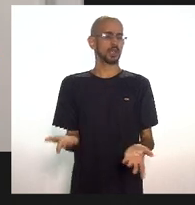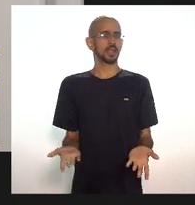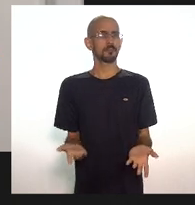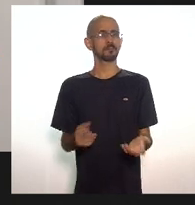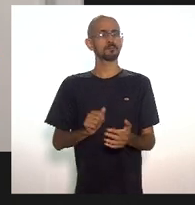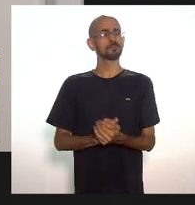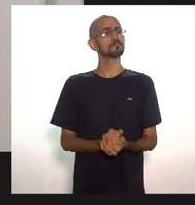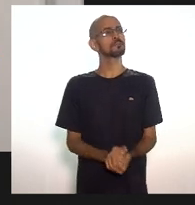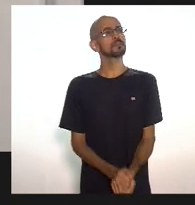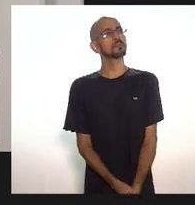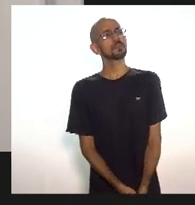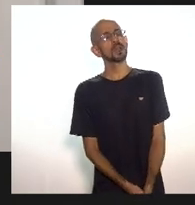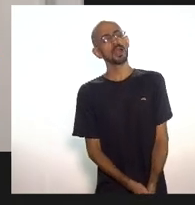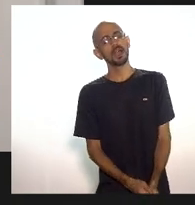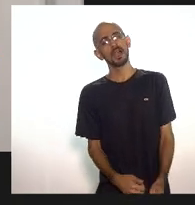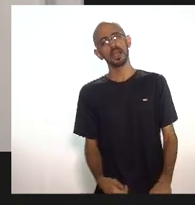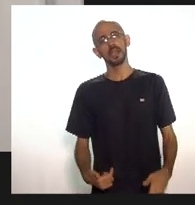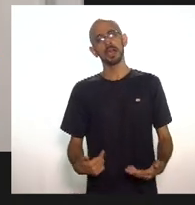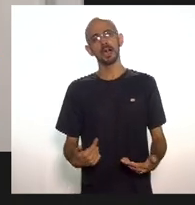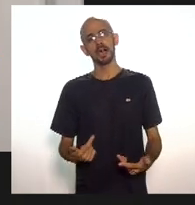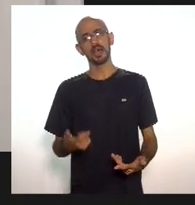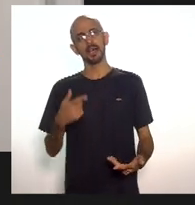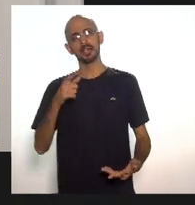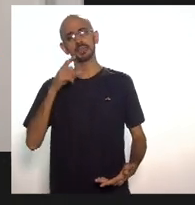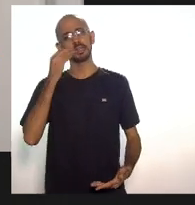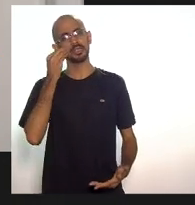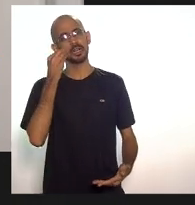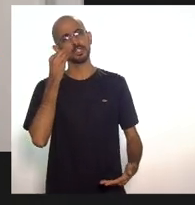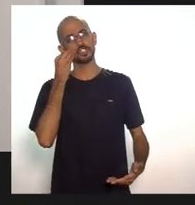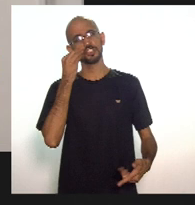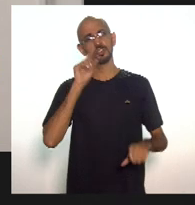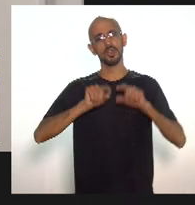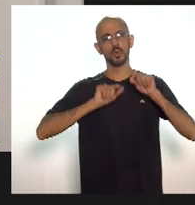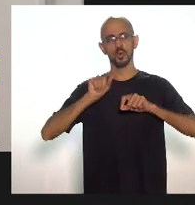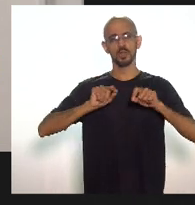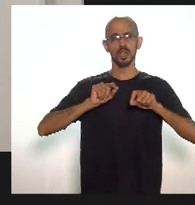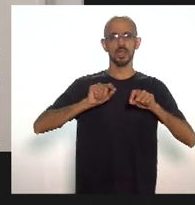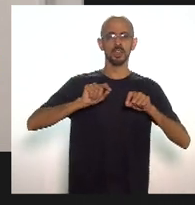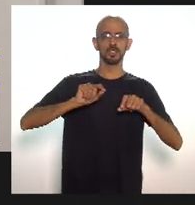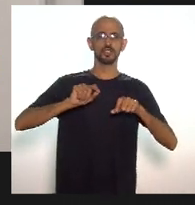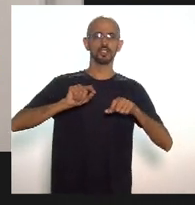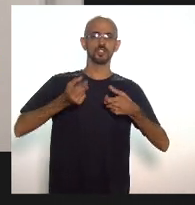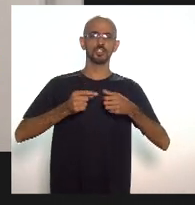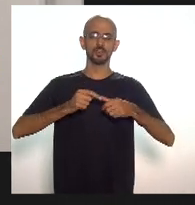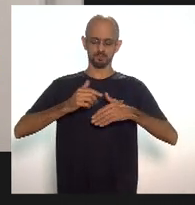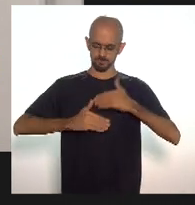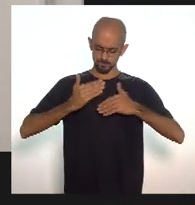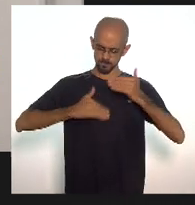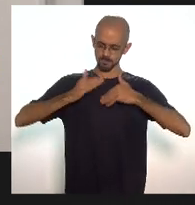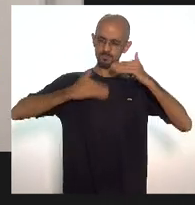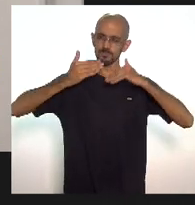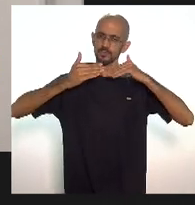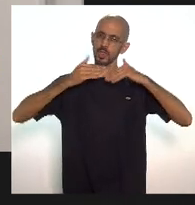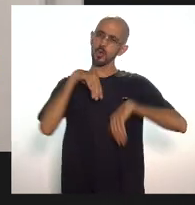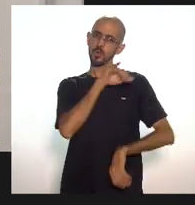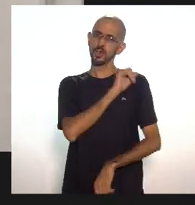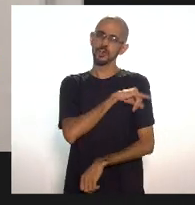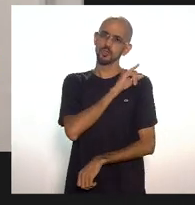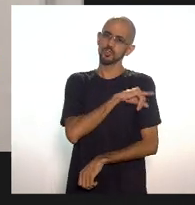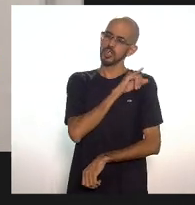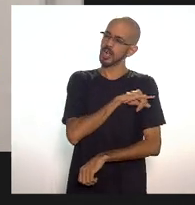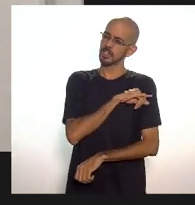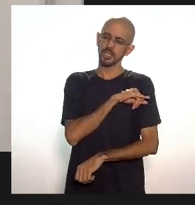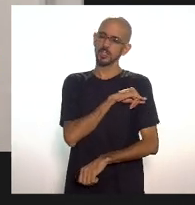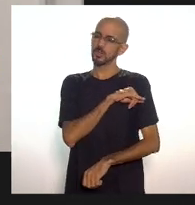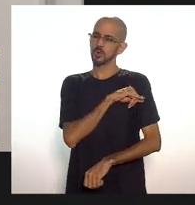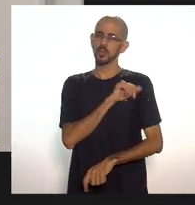sua denominação, que é a tentativa de resgatar para o nosso estado do Rio, em especial, a